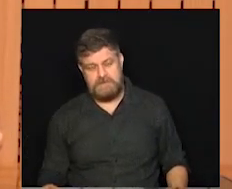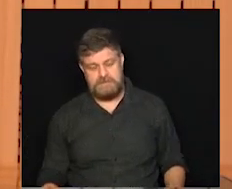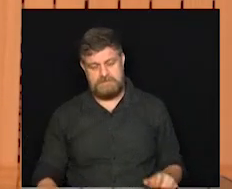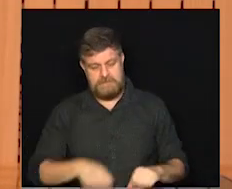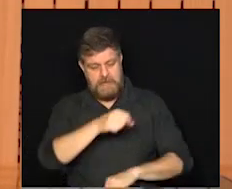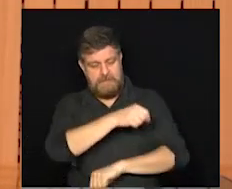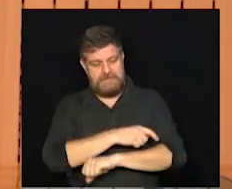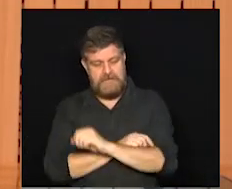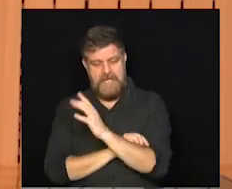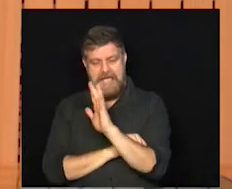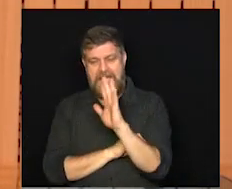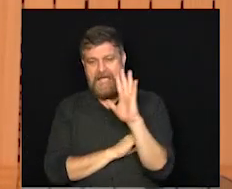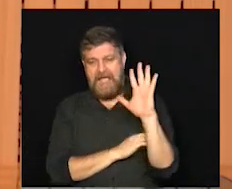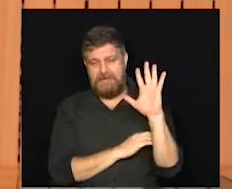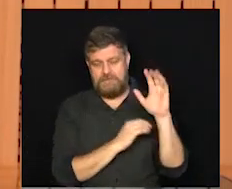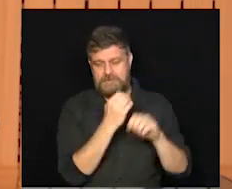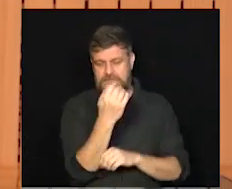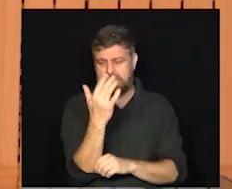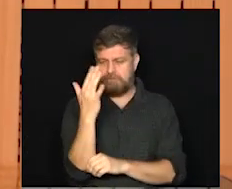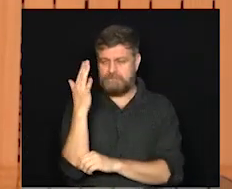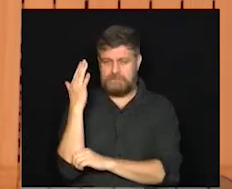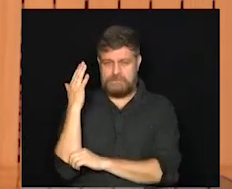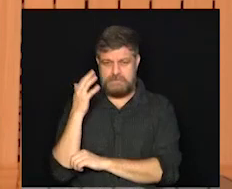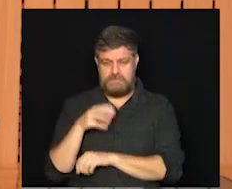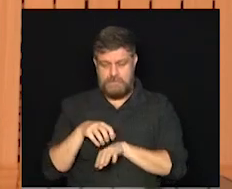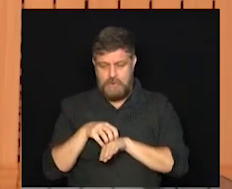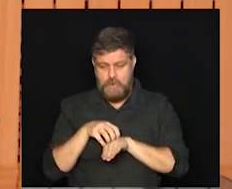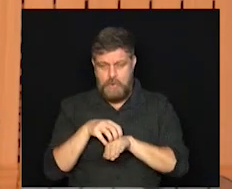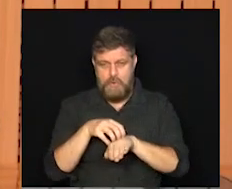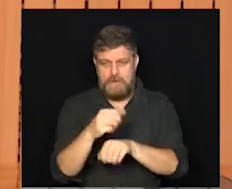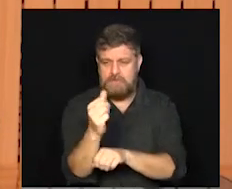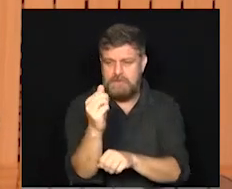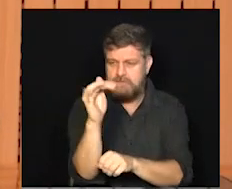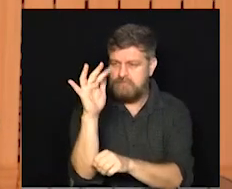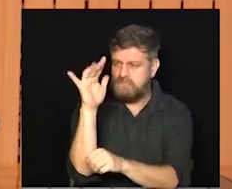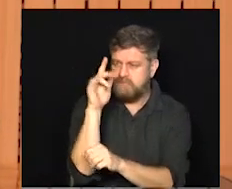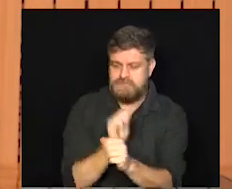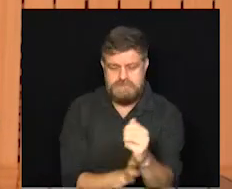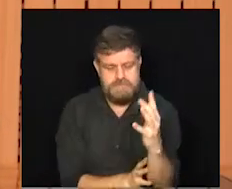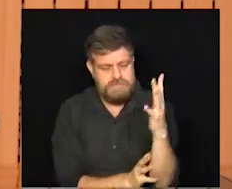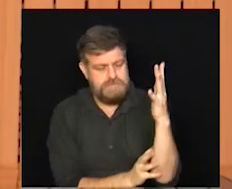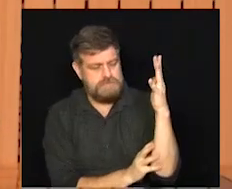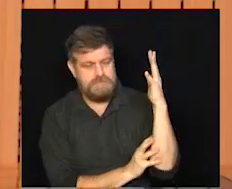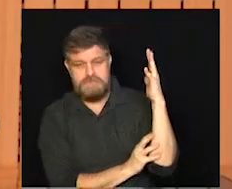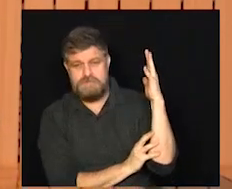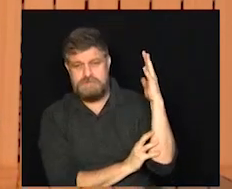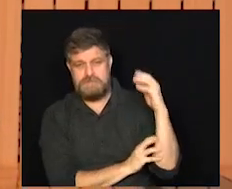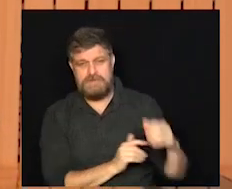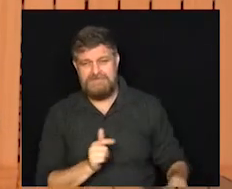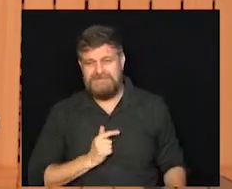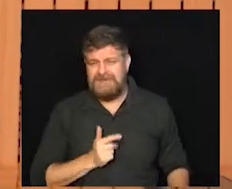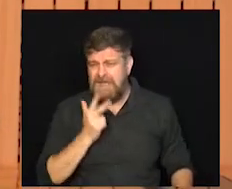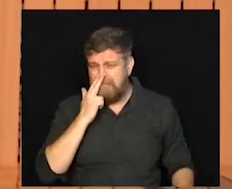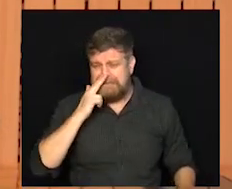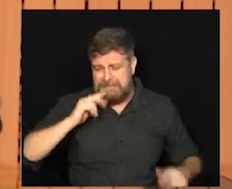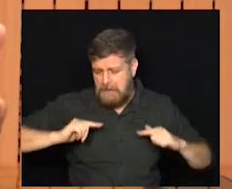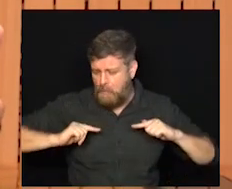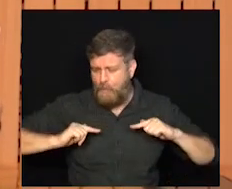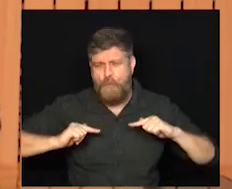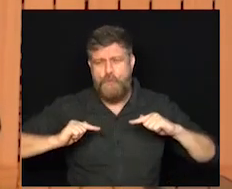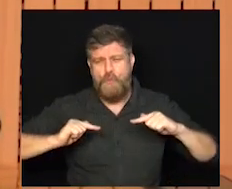arborização do corredor. A gente sabe que, do ponto de vista paisagístico, ficou muito árido